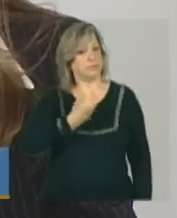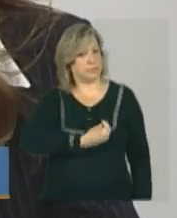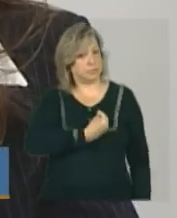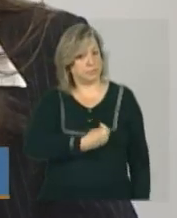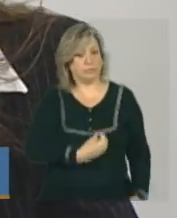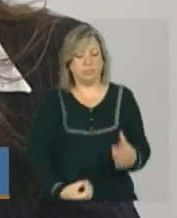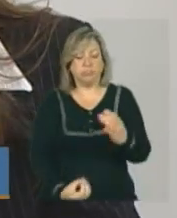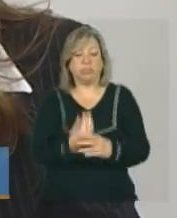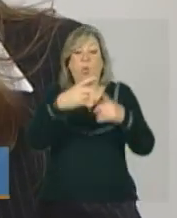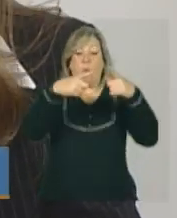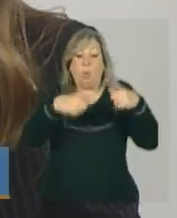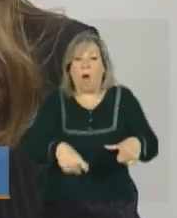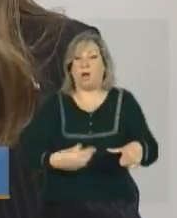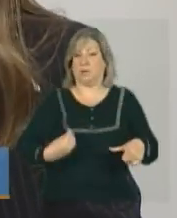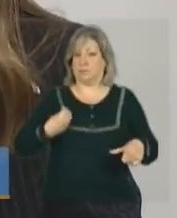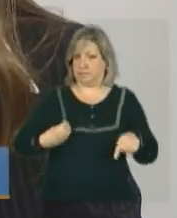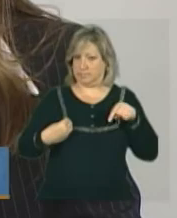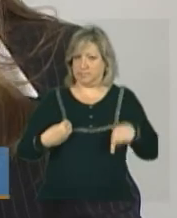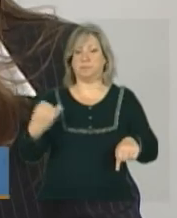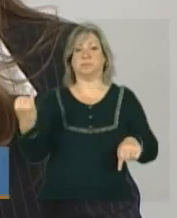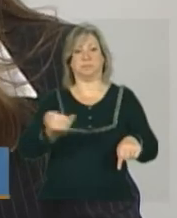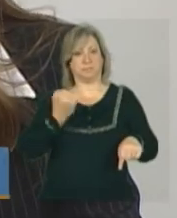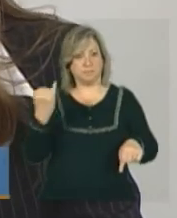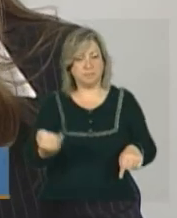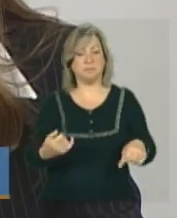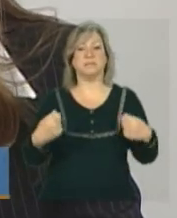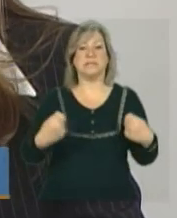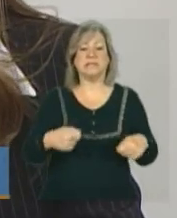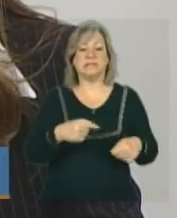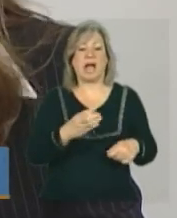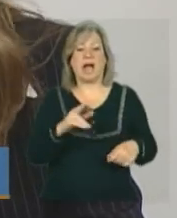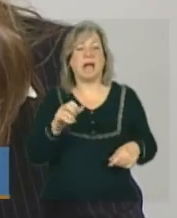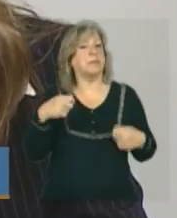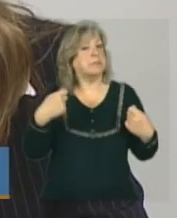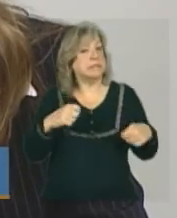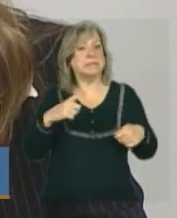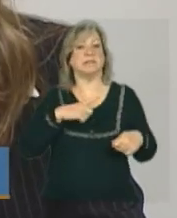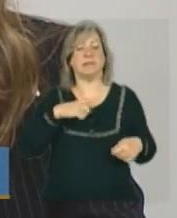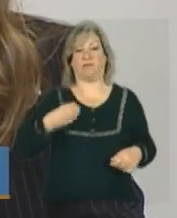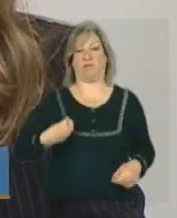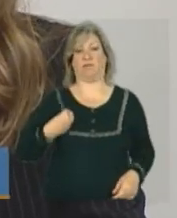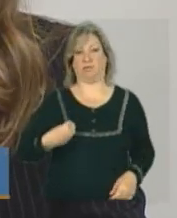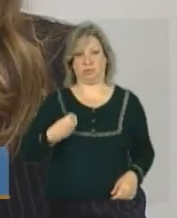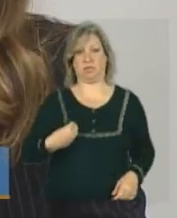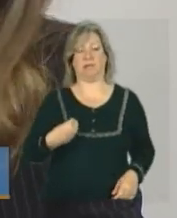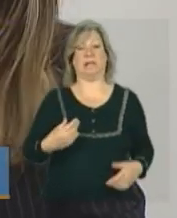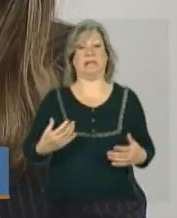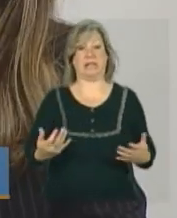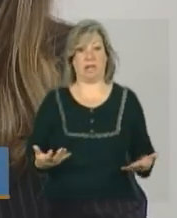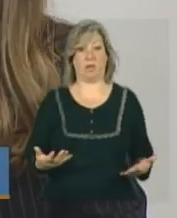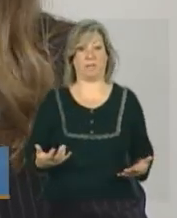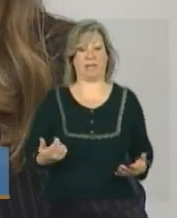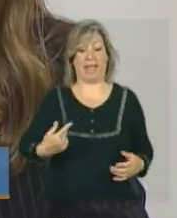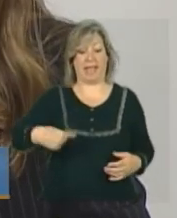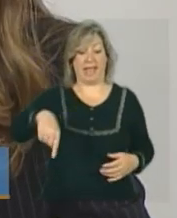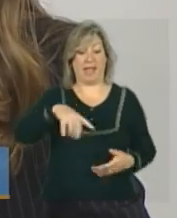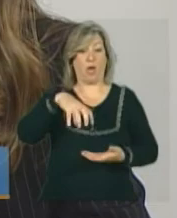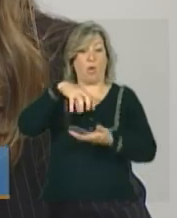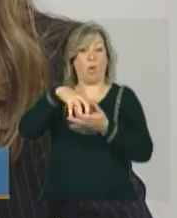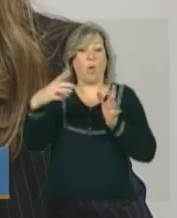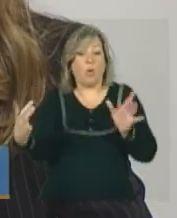em funcionamento, com algumas condições mínimas que aquele CRAS deve ter em funcionamento. Então, essa equipe, ela se